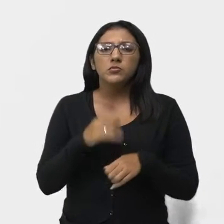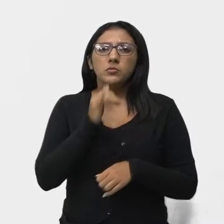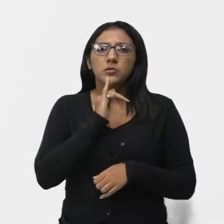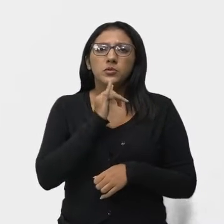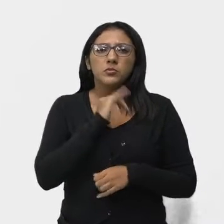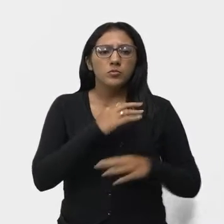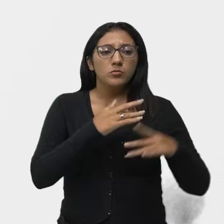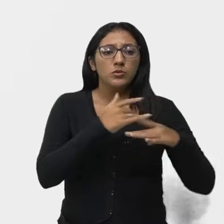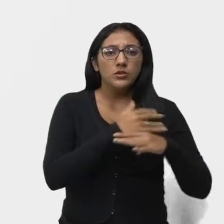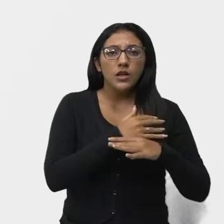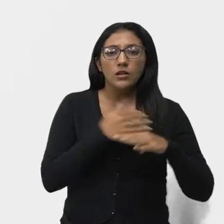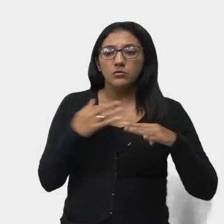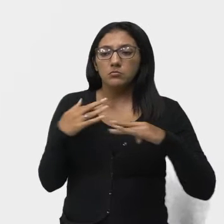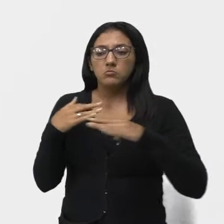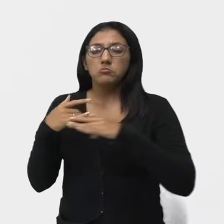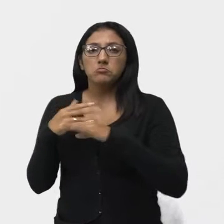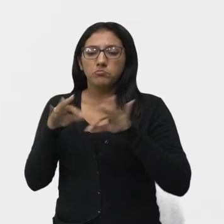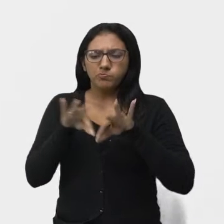a outra, né,